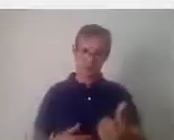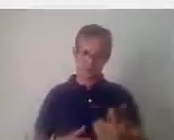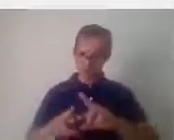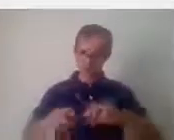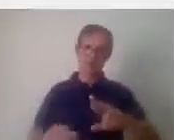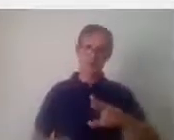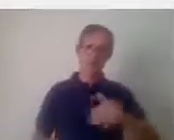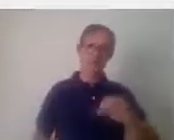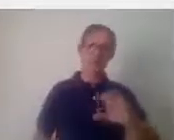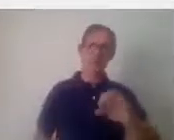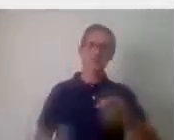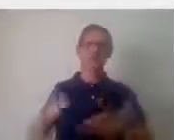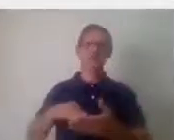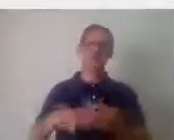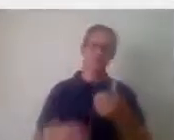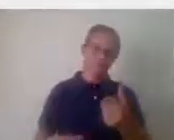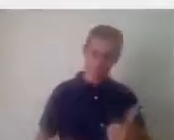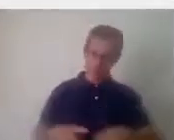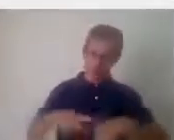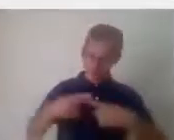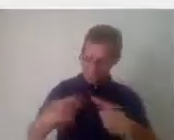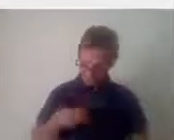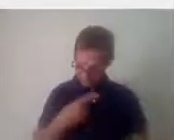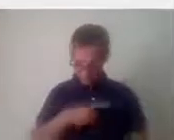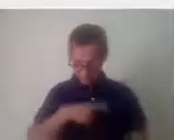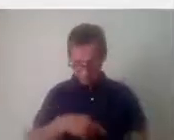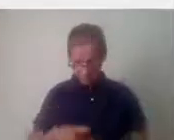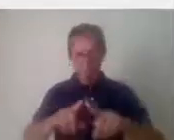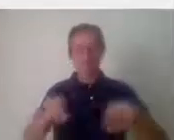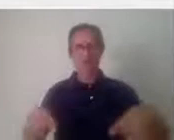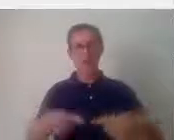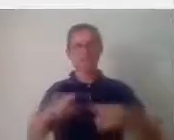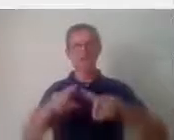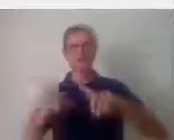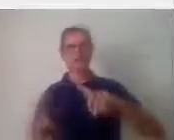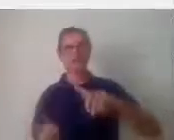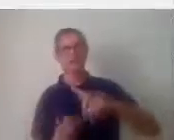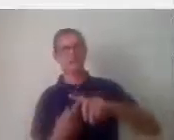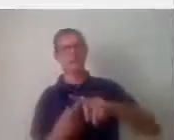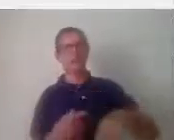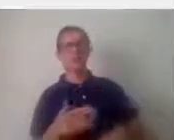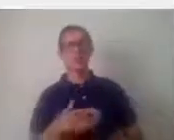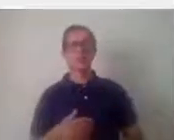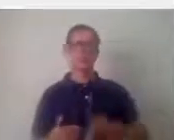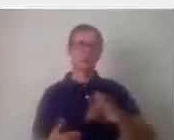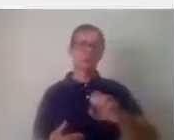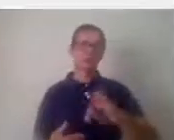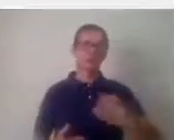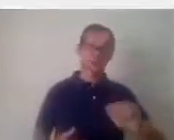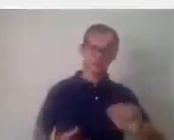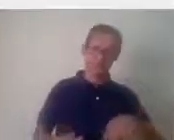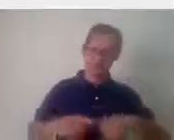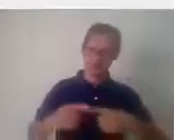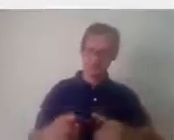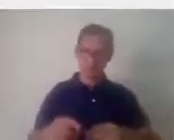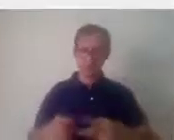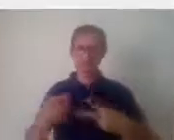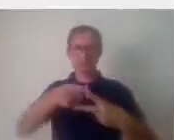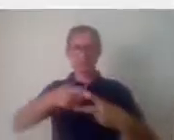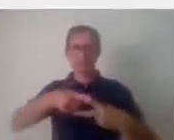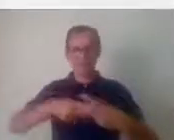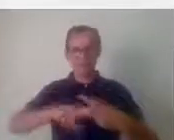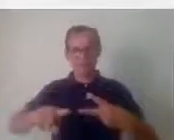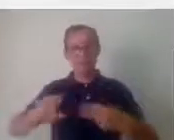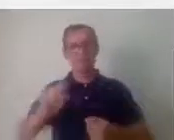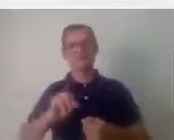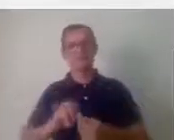de 0 a 6. E aí, a gente tem uma região circular. O meu θ, gente, é o ângulo que